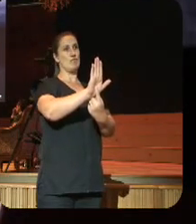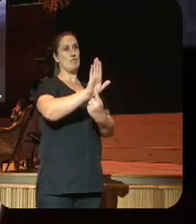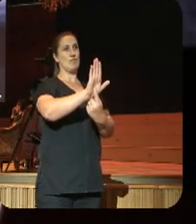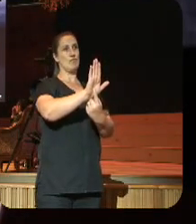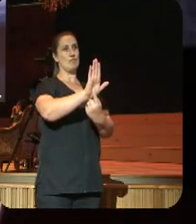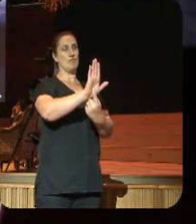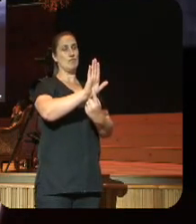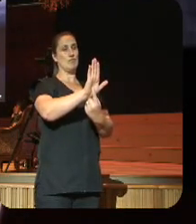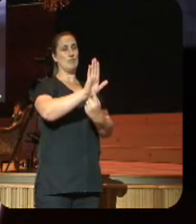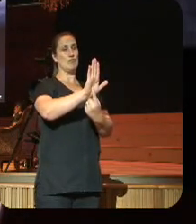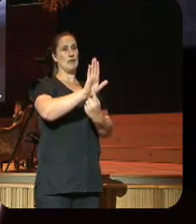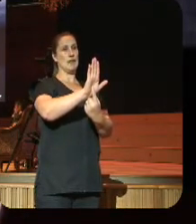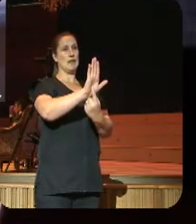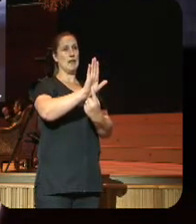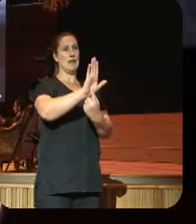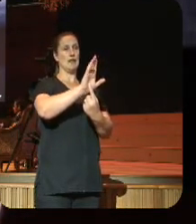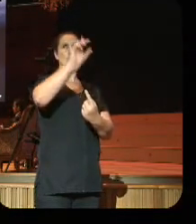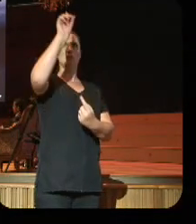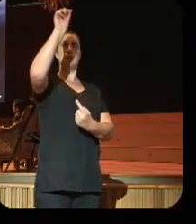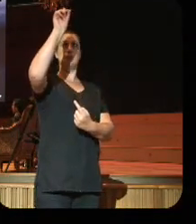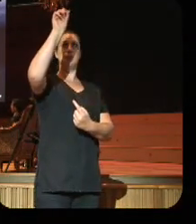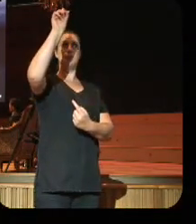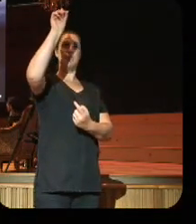E então ele se esvazia da sua glória